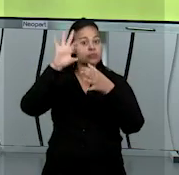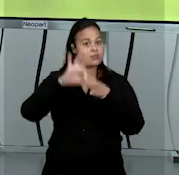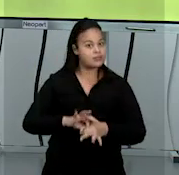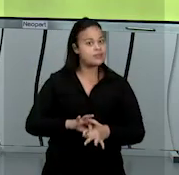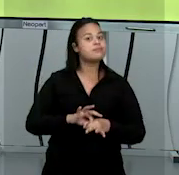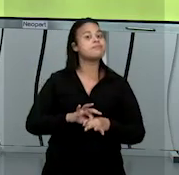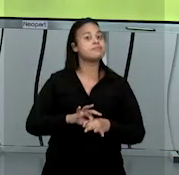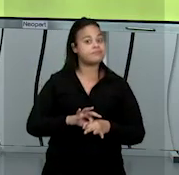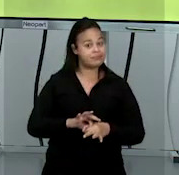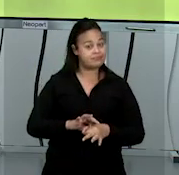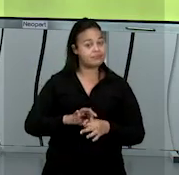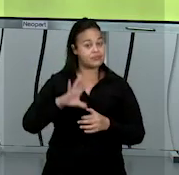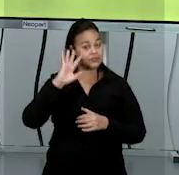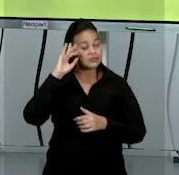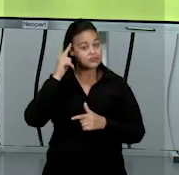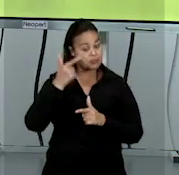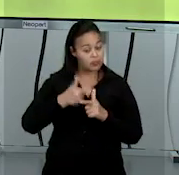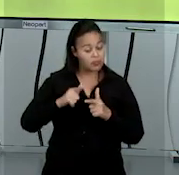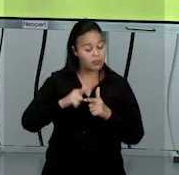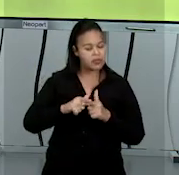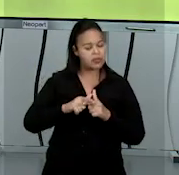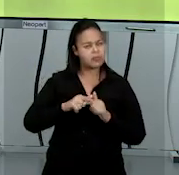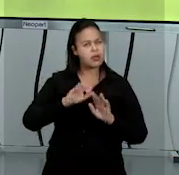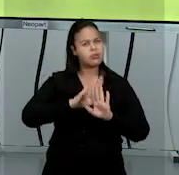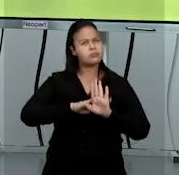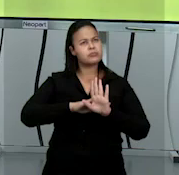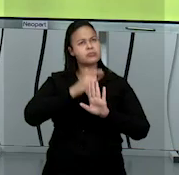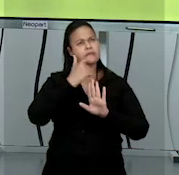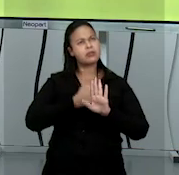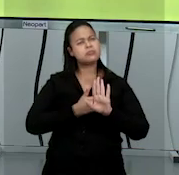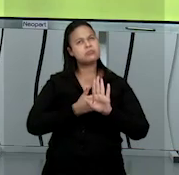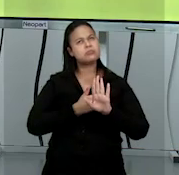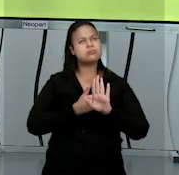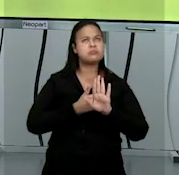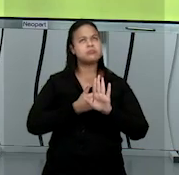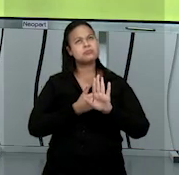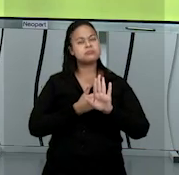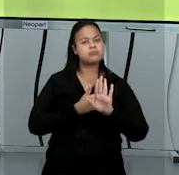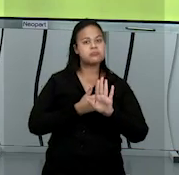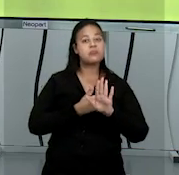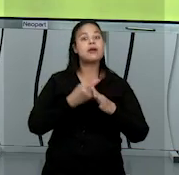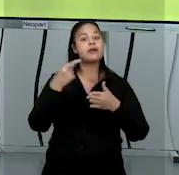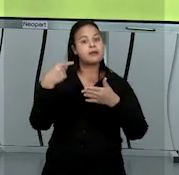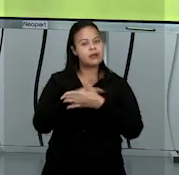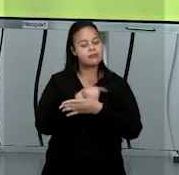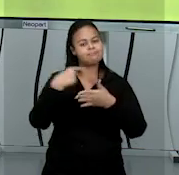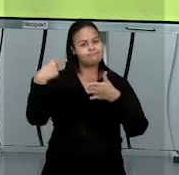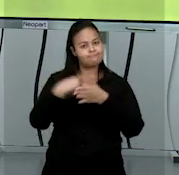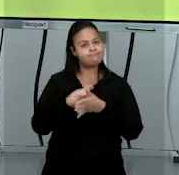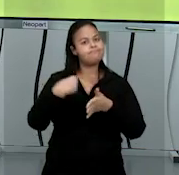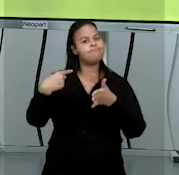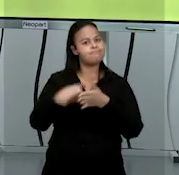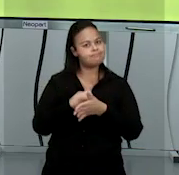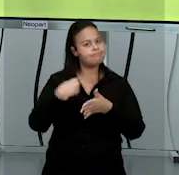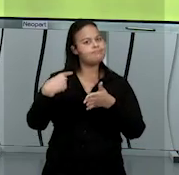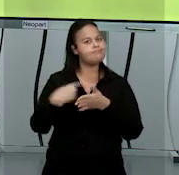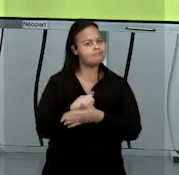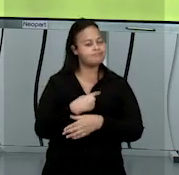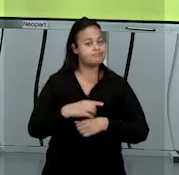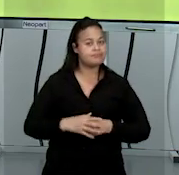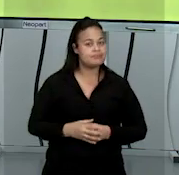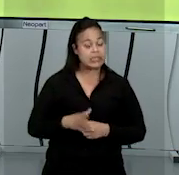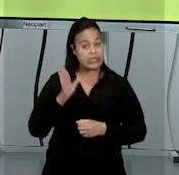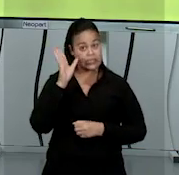uma situação. Ou às vezes sobre nós mesmos. Então, ler é aprender a fazer perguntas. Tem uma coisa interessante que você